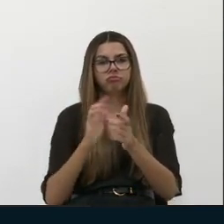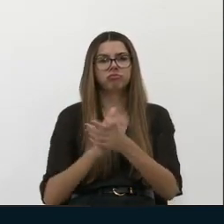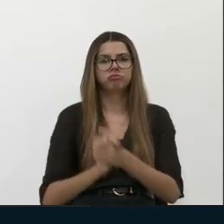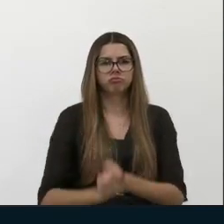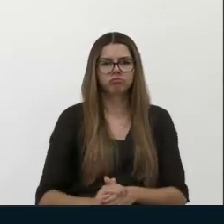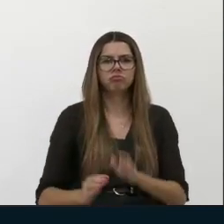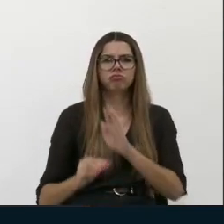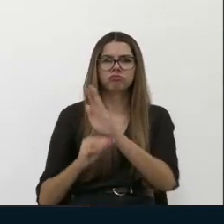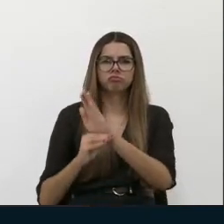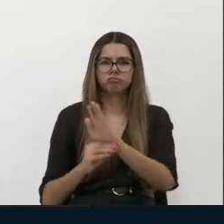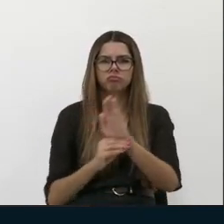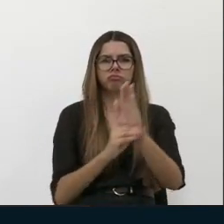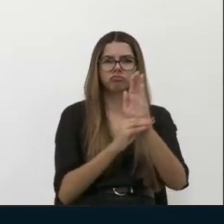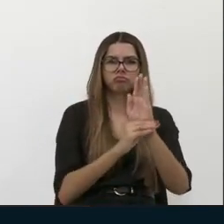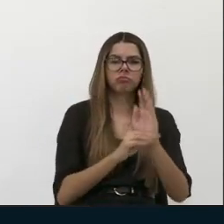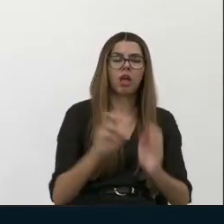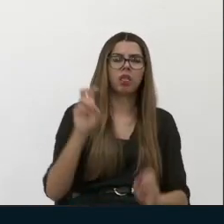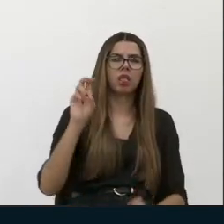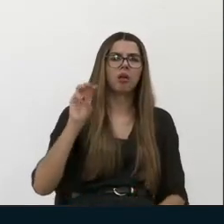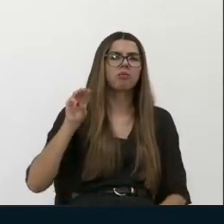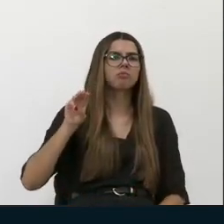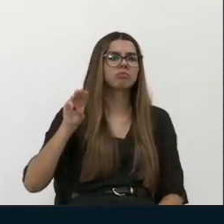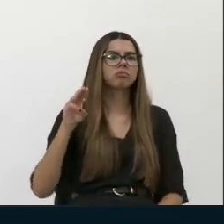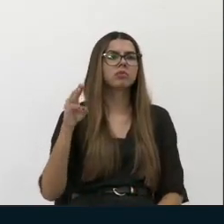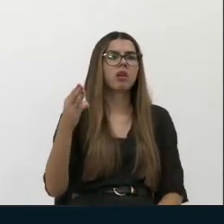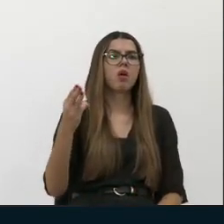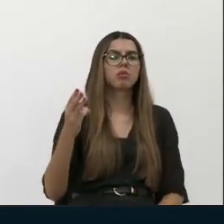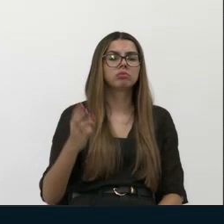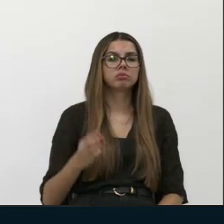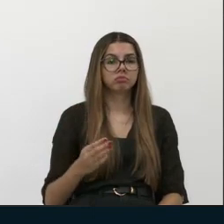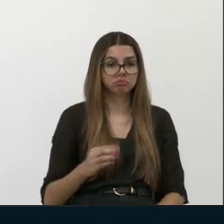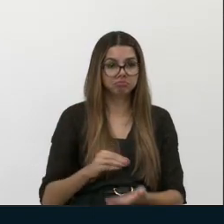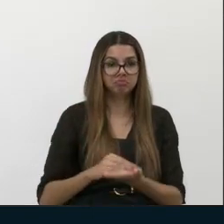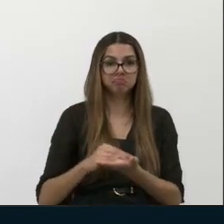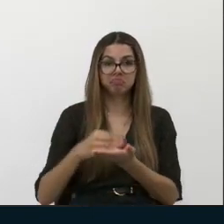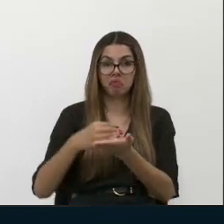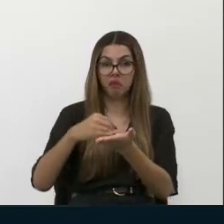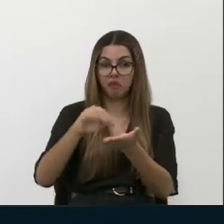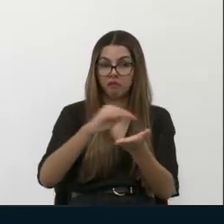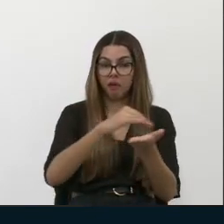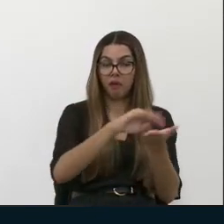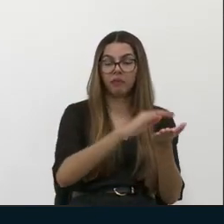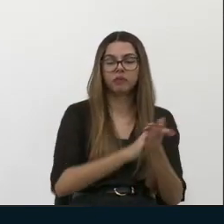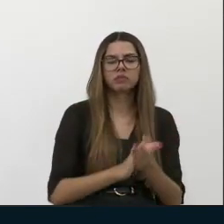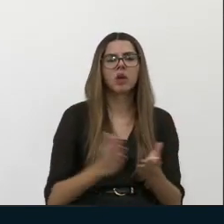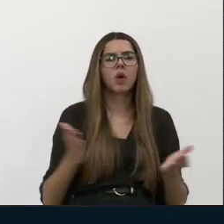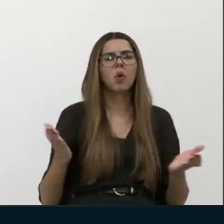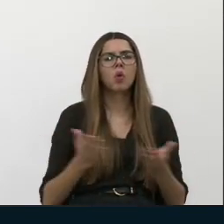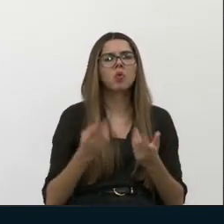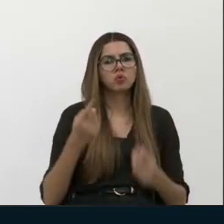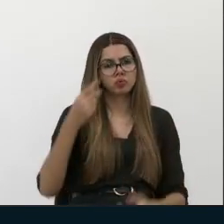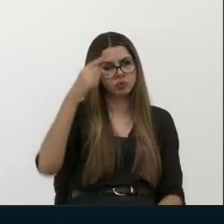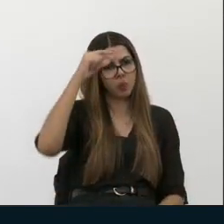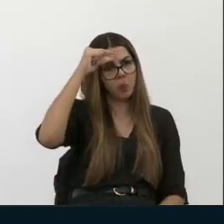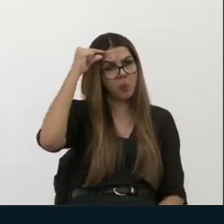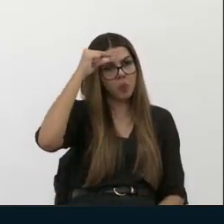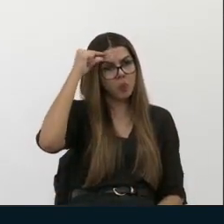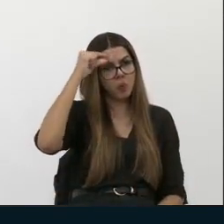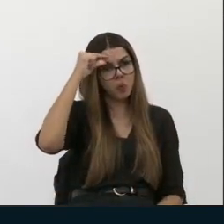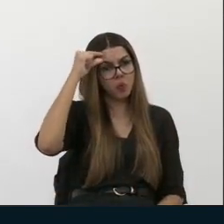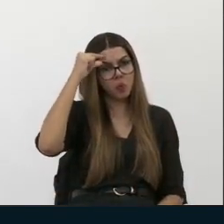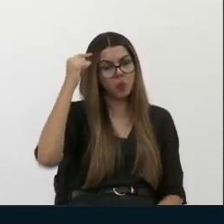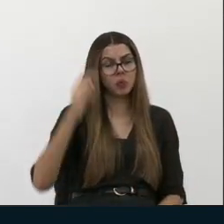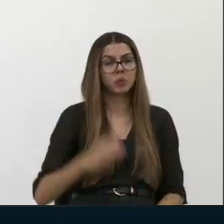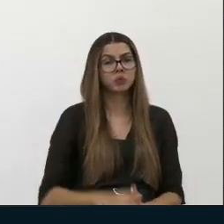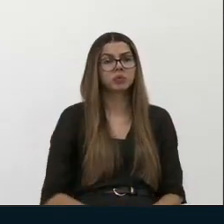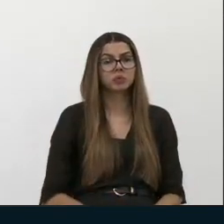mandava 5 milhões, o Geraldo lembra disso, a fundo perdido. Hoje eu vejo o prefeito Guti com o chapéu na mão, atrás